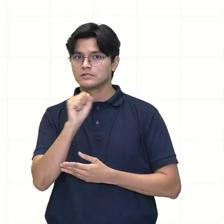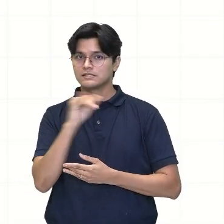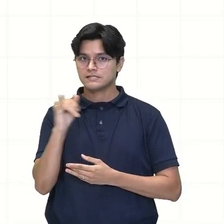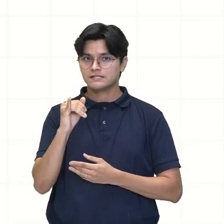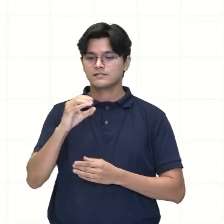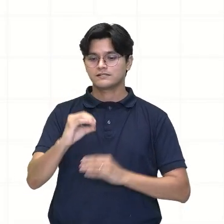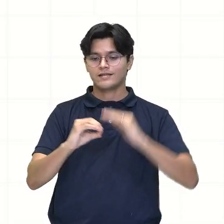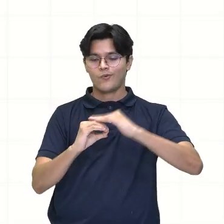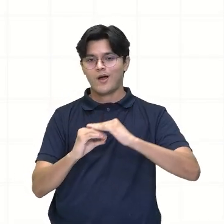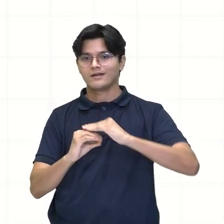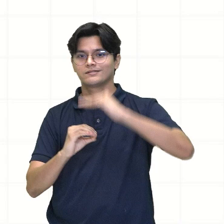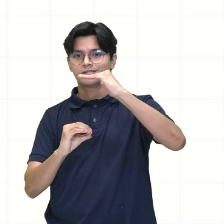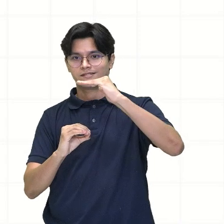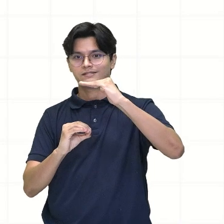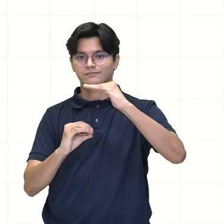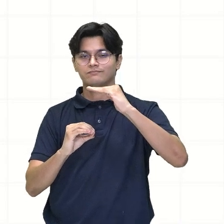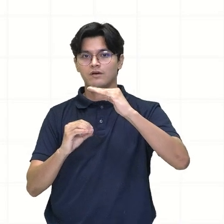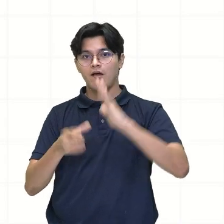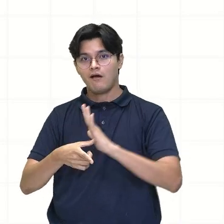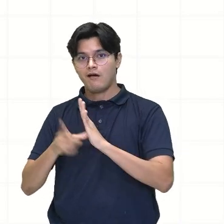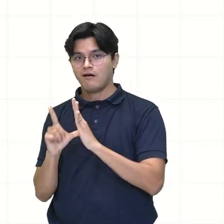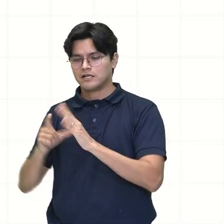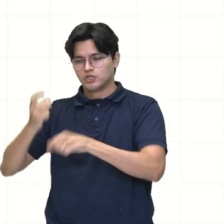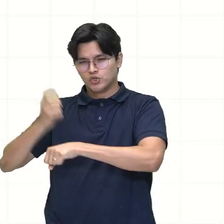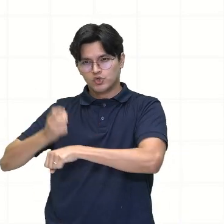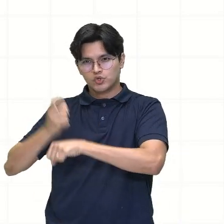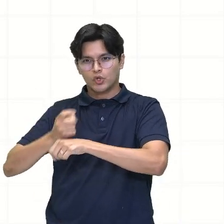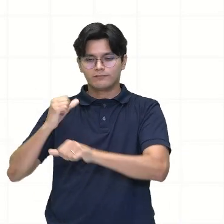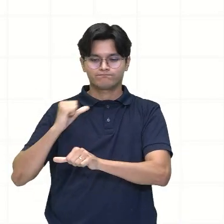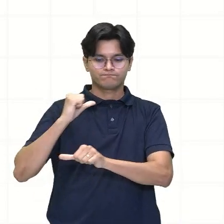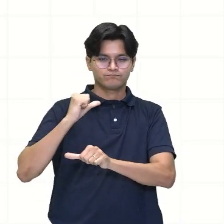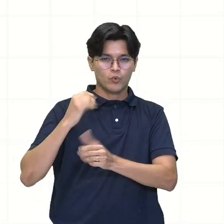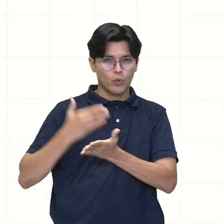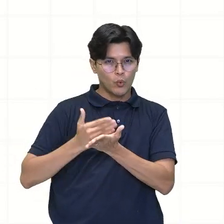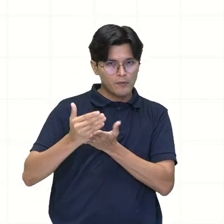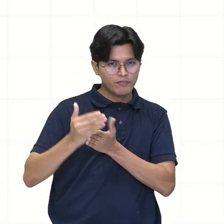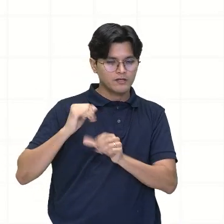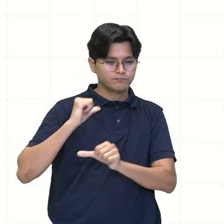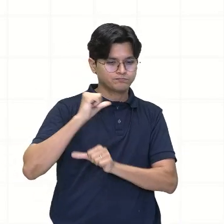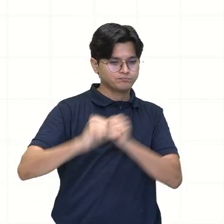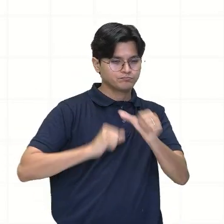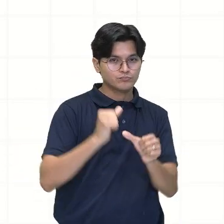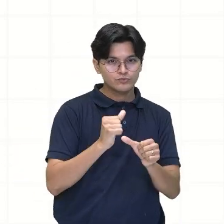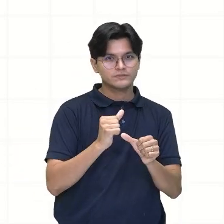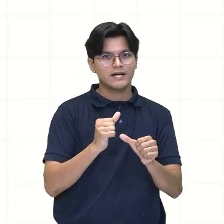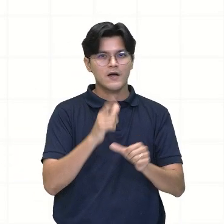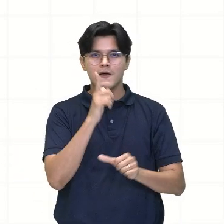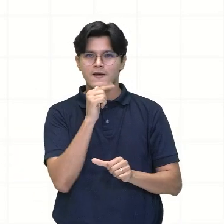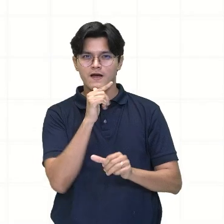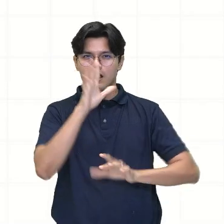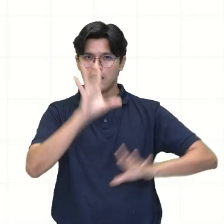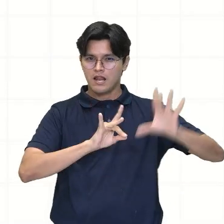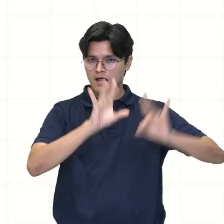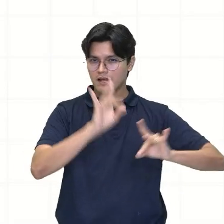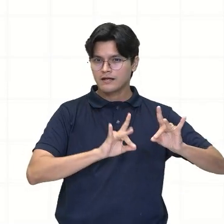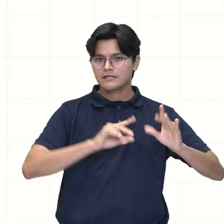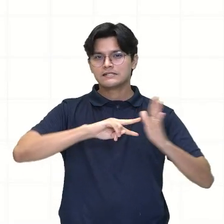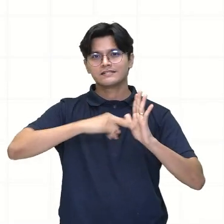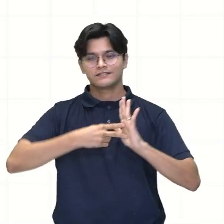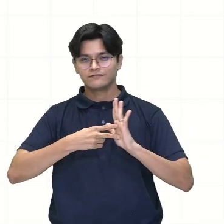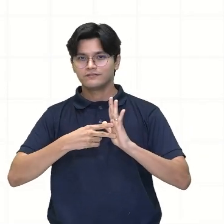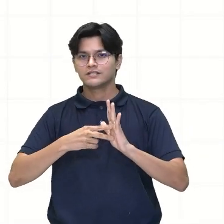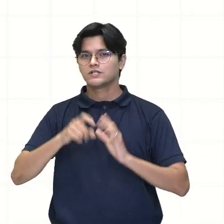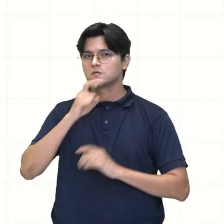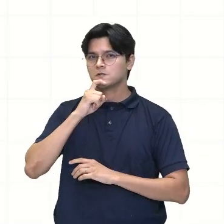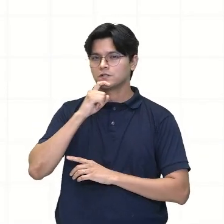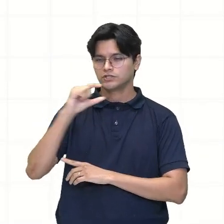está passando do estado sólido para o estado líquido. Ou seja, o gelo está